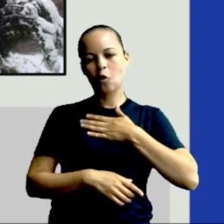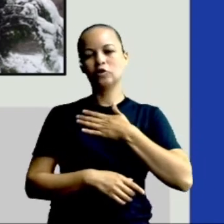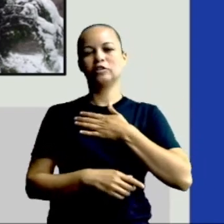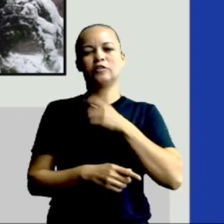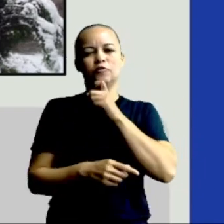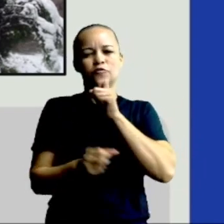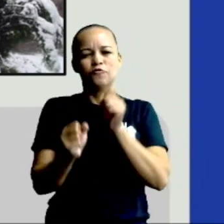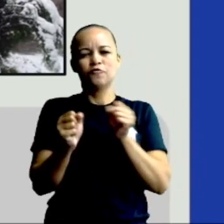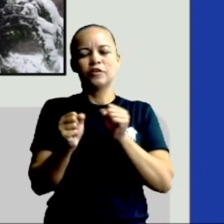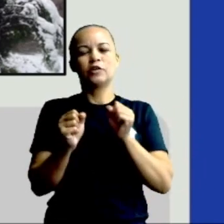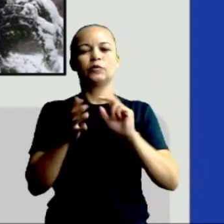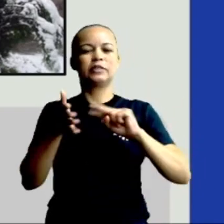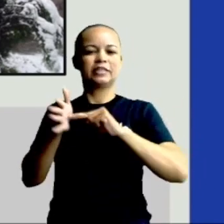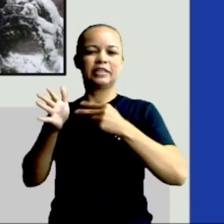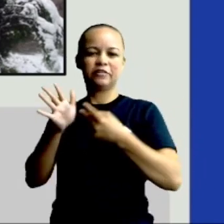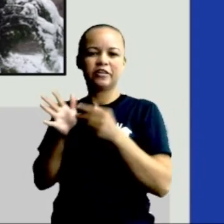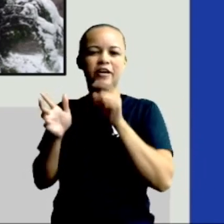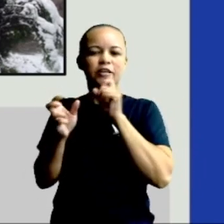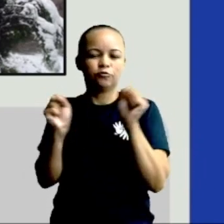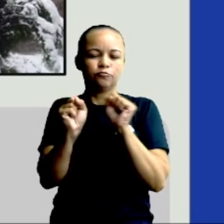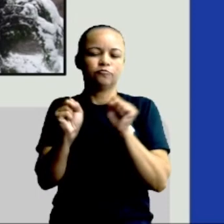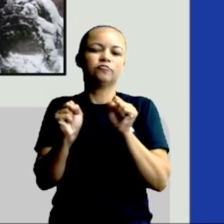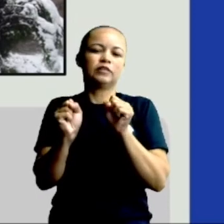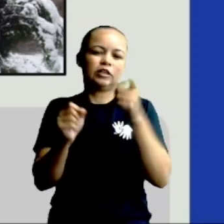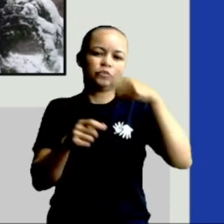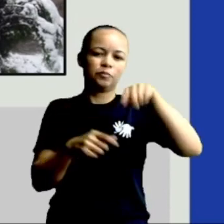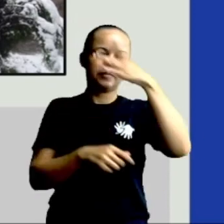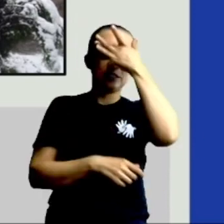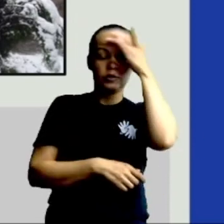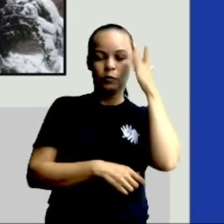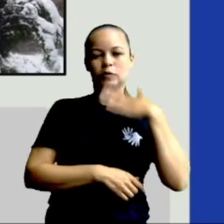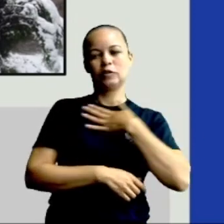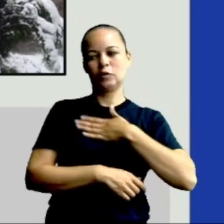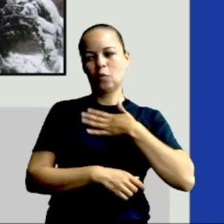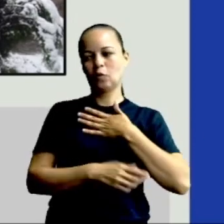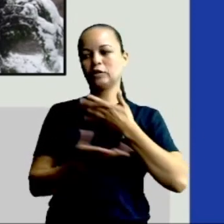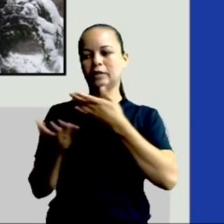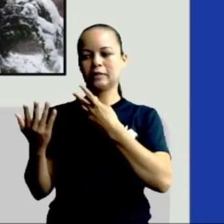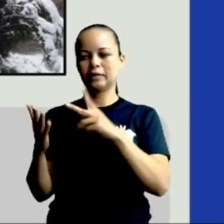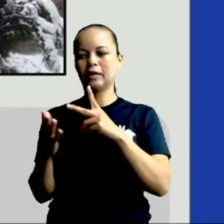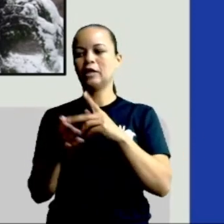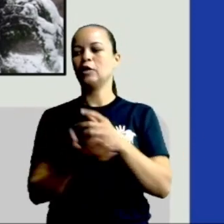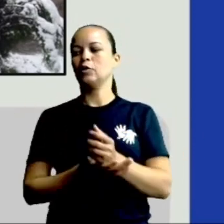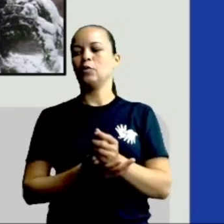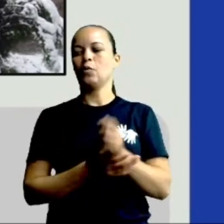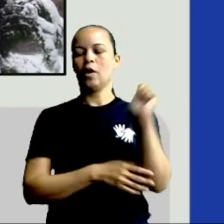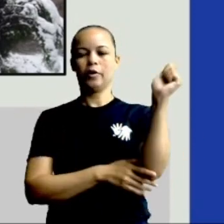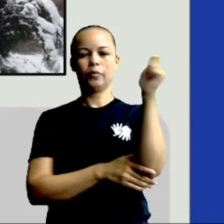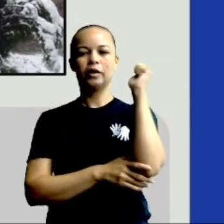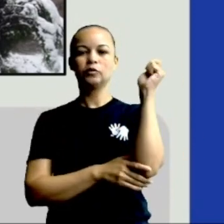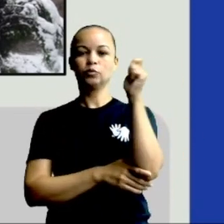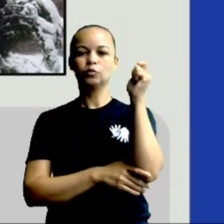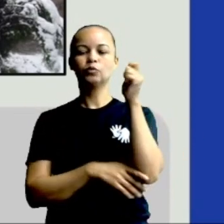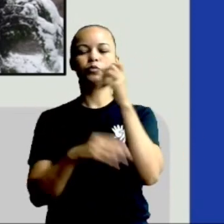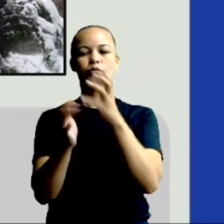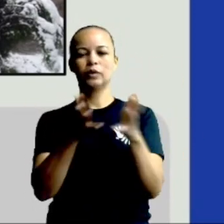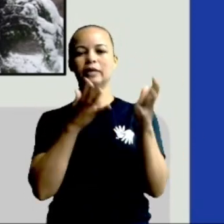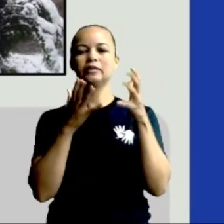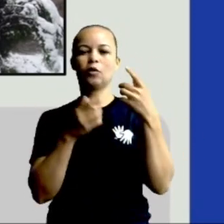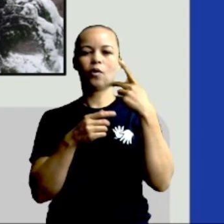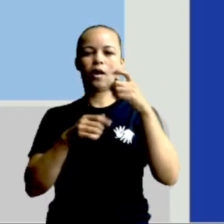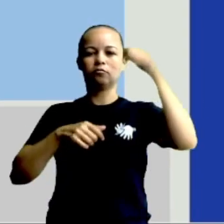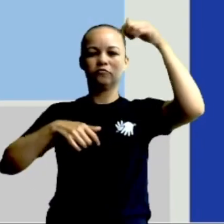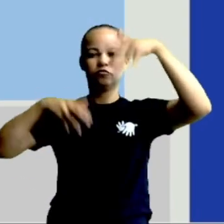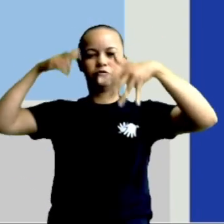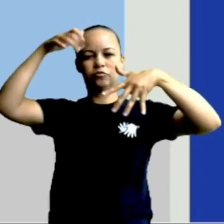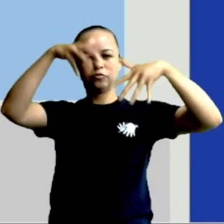do verão. Aqui é Gramado, essa imagem de Gramado, né, que fica no Rio Grande do Sul, e aí, ó, cheio de neve, porque lá chega a nevar no